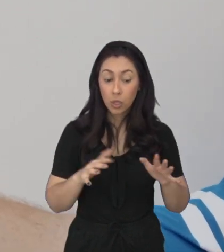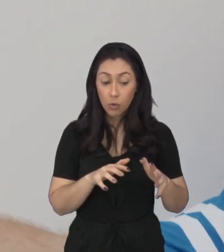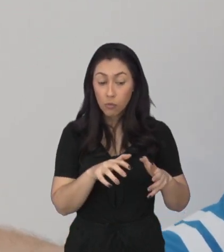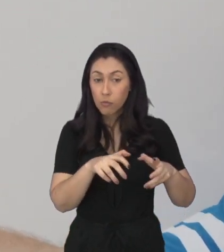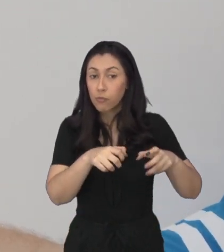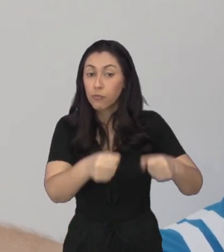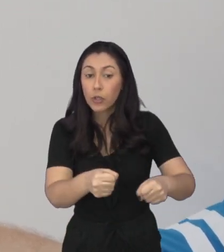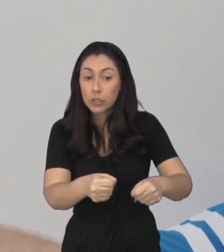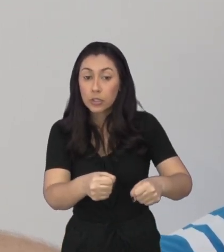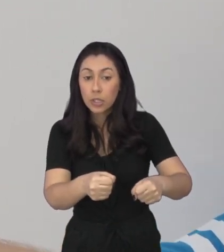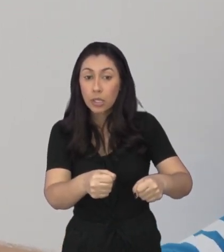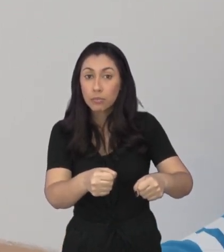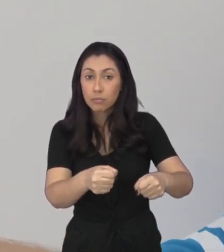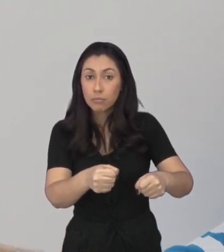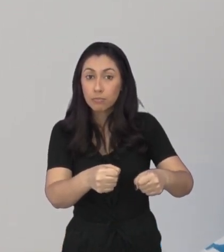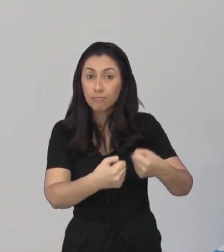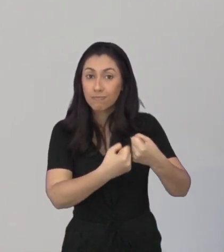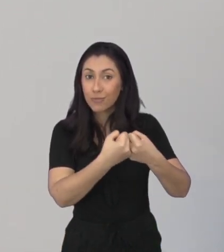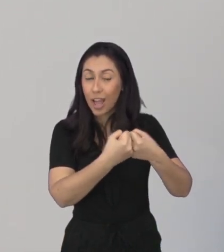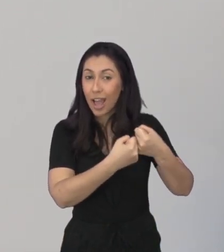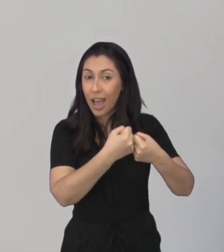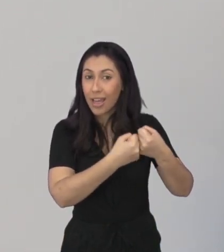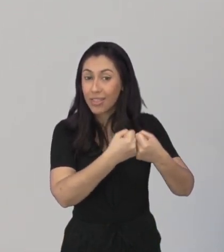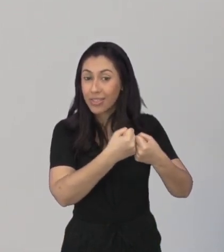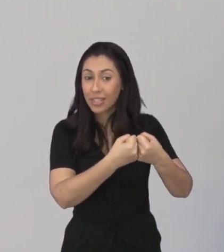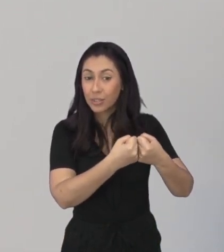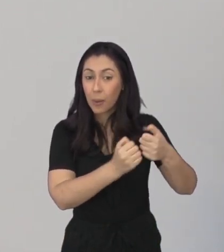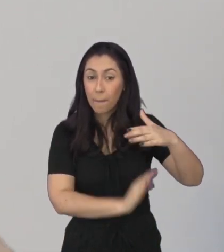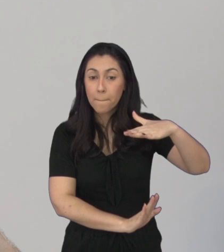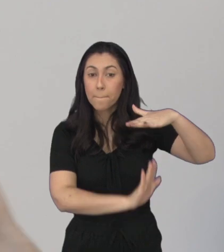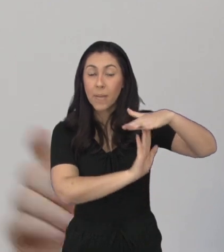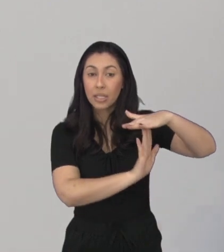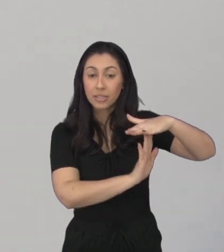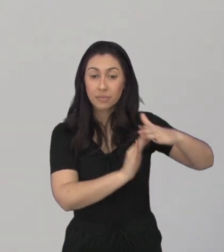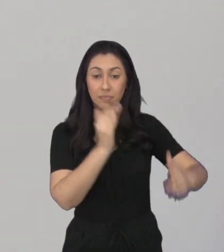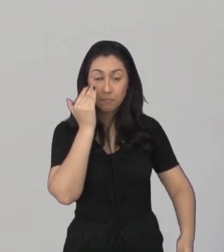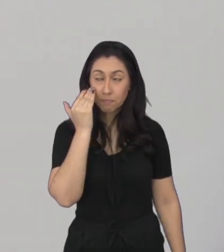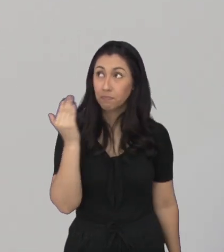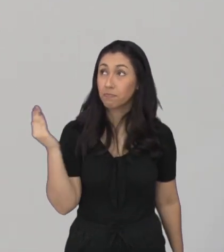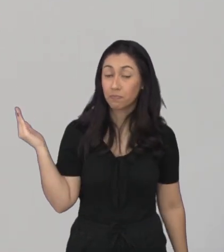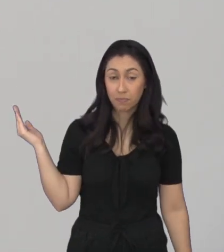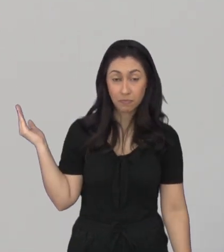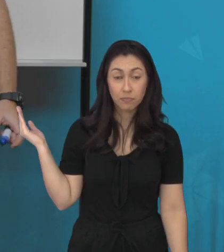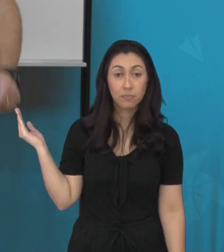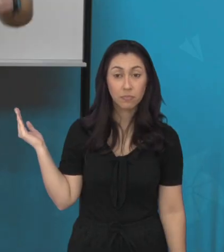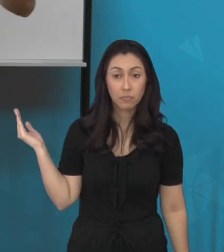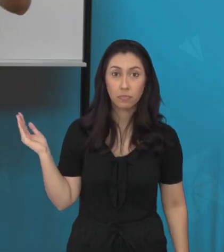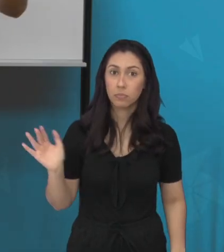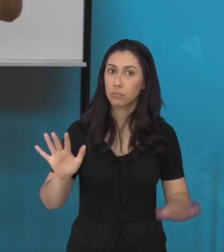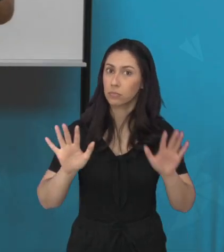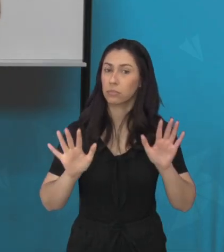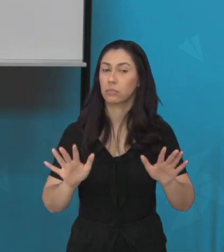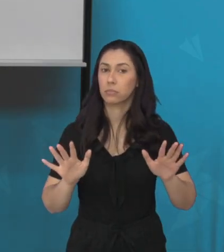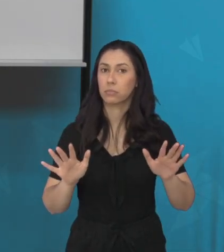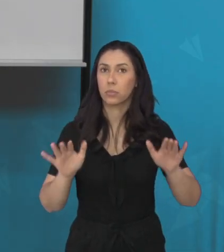de atrito estático máxima é igual ao miestático vezes A normal. Para um